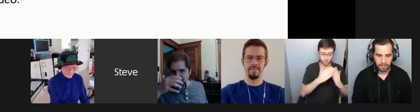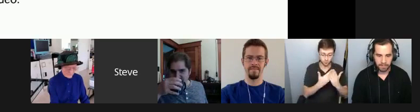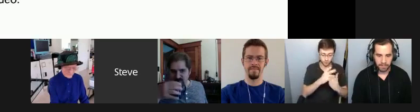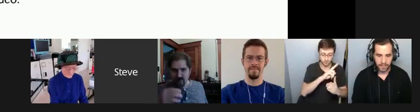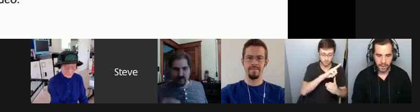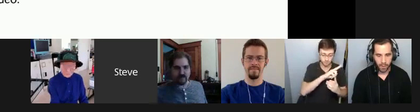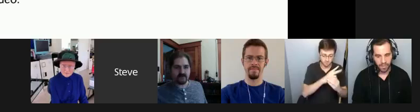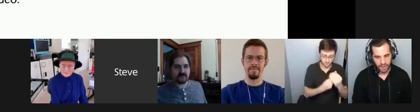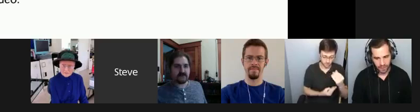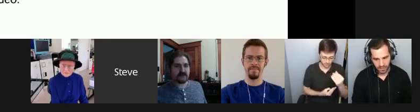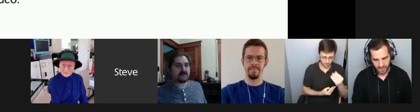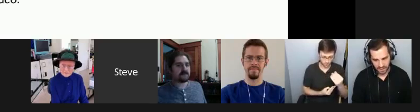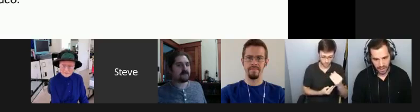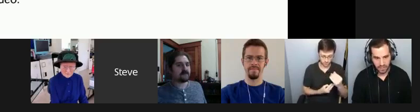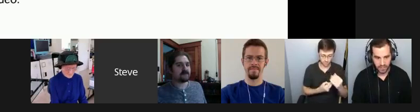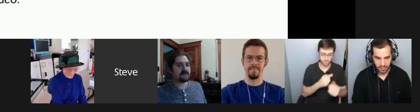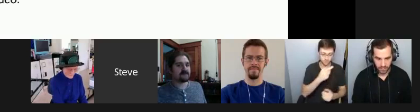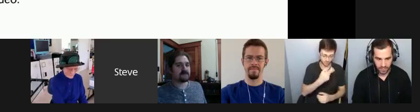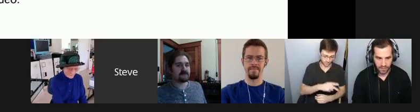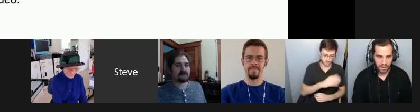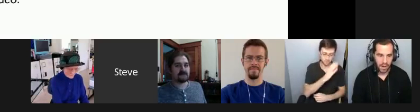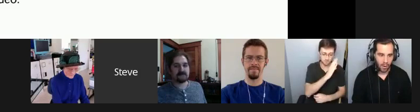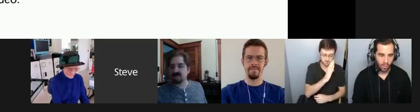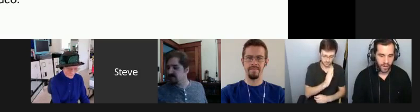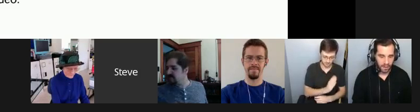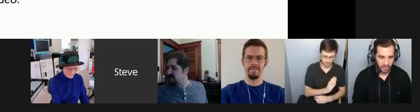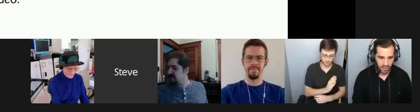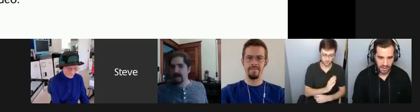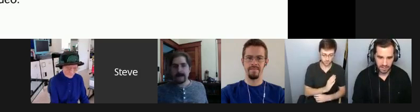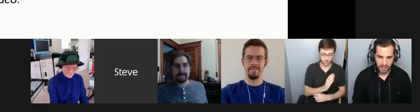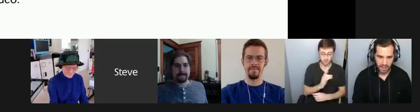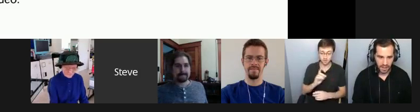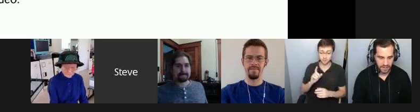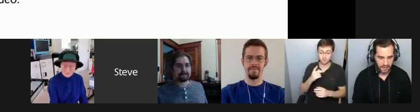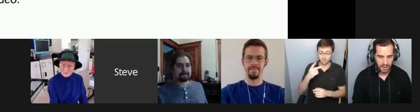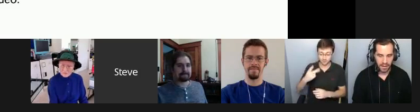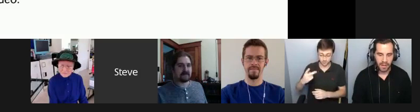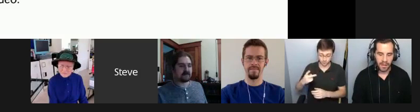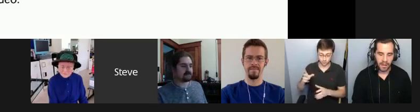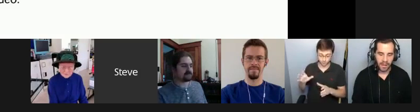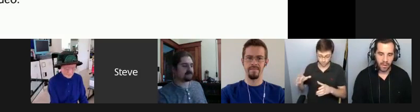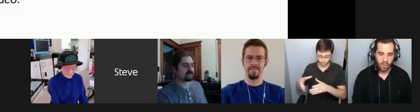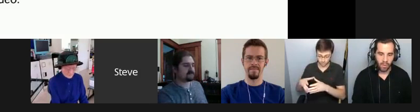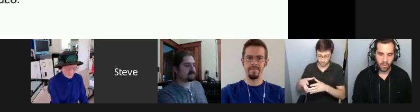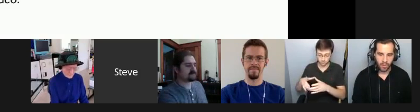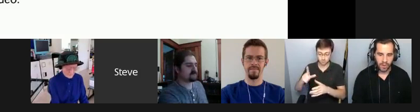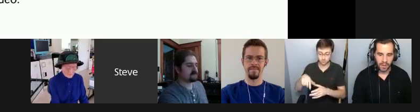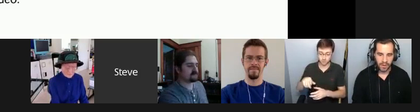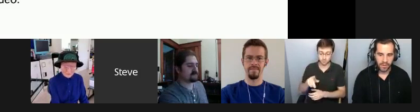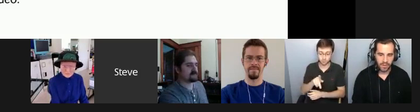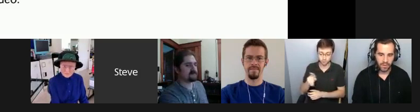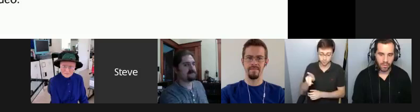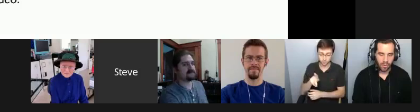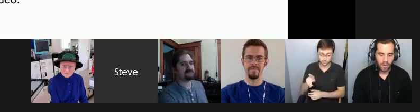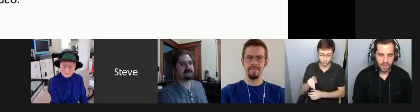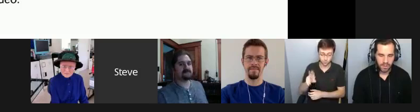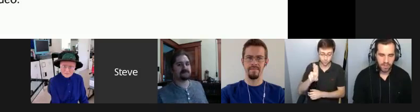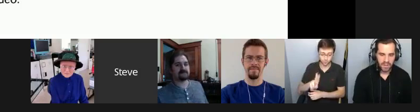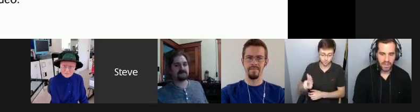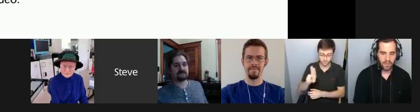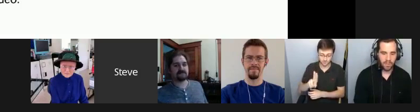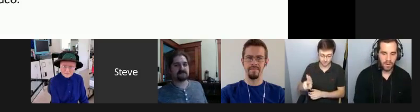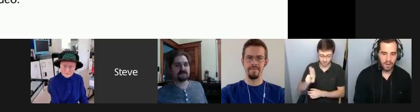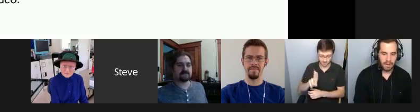e com professores universitários surdos acompanhando toda essa experiência e como